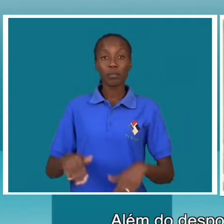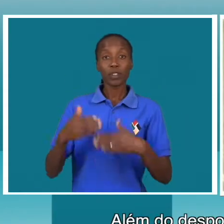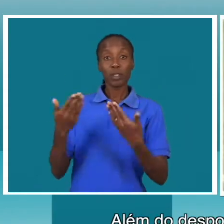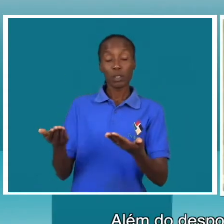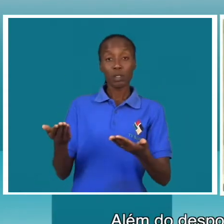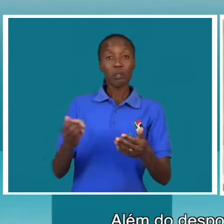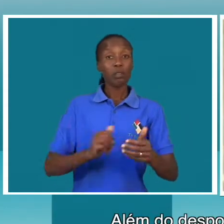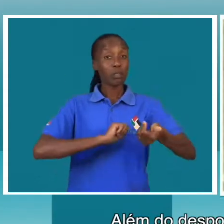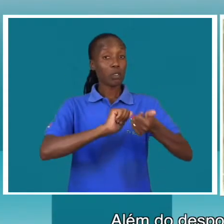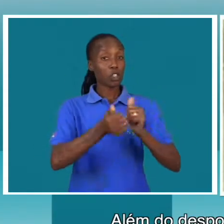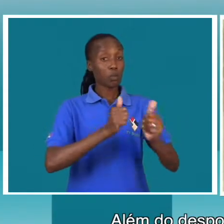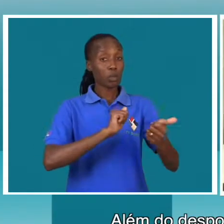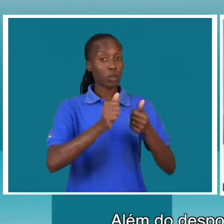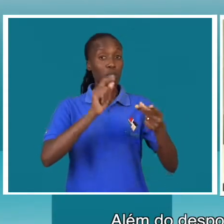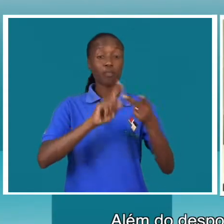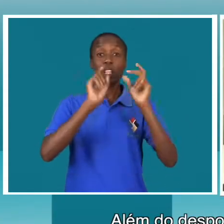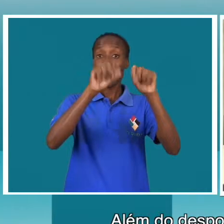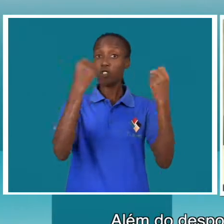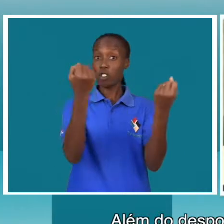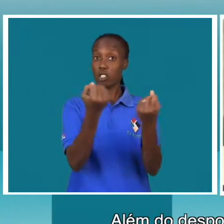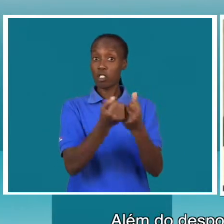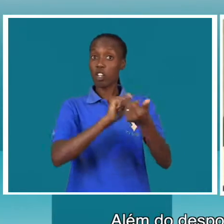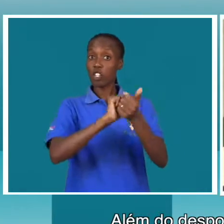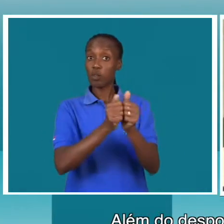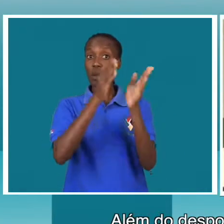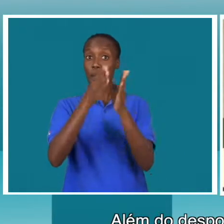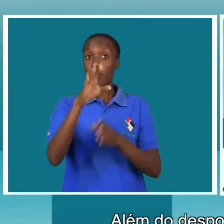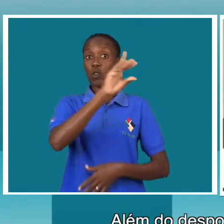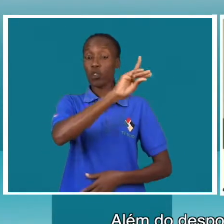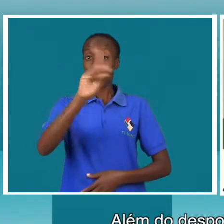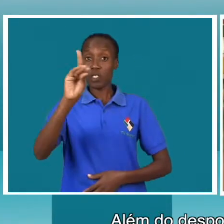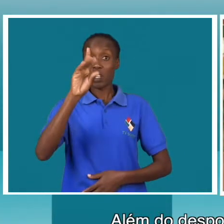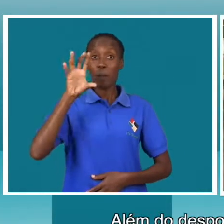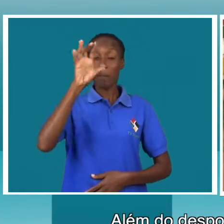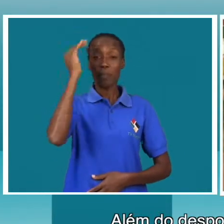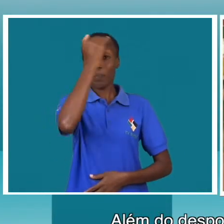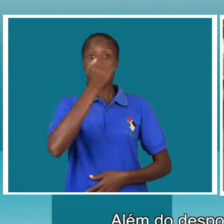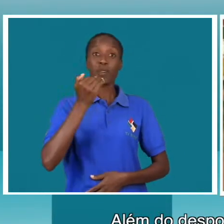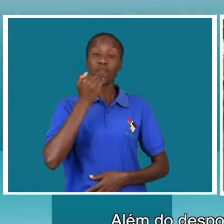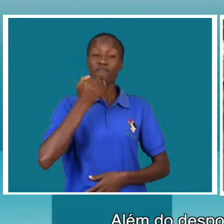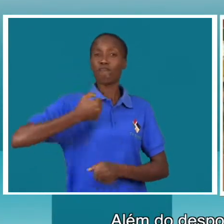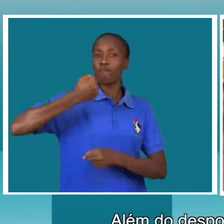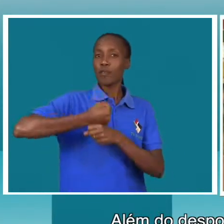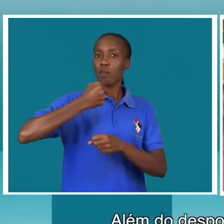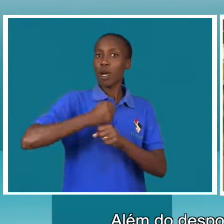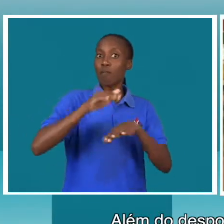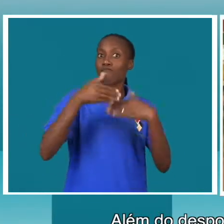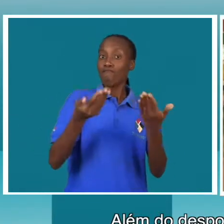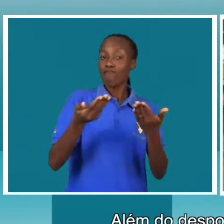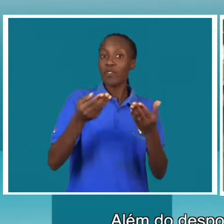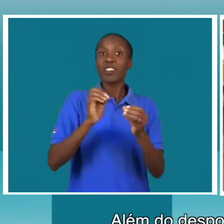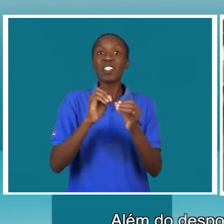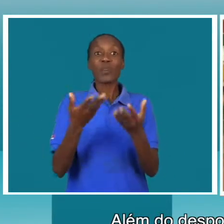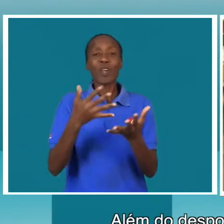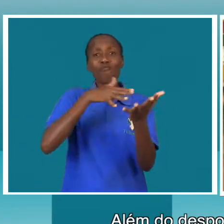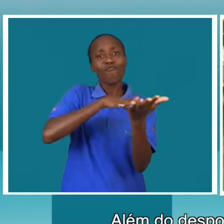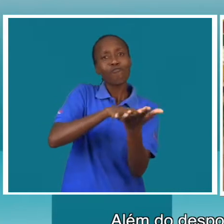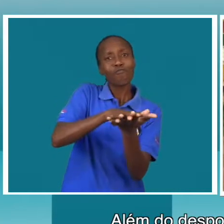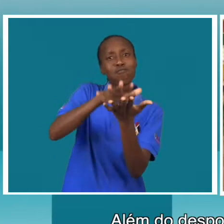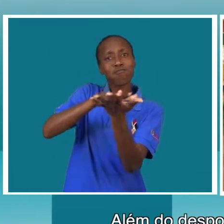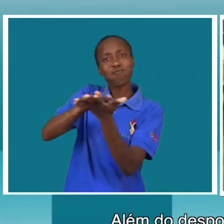Além do desporto, a Associação Desportiva para a Pessoa com Deficiência de Manica tem trabalhado com a reabilitação